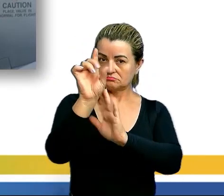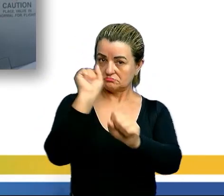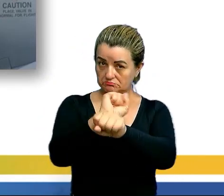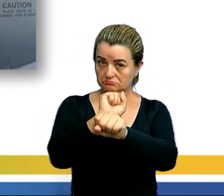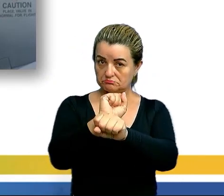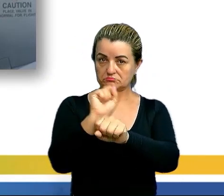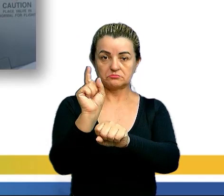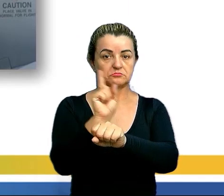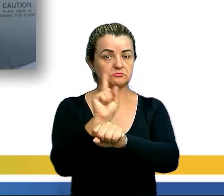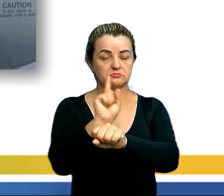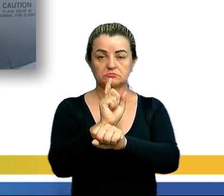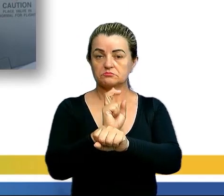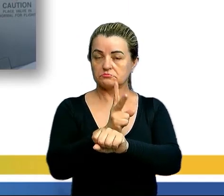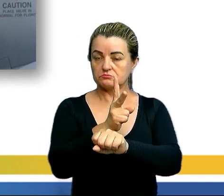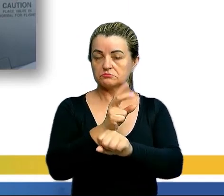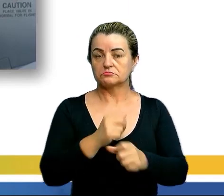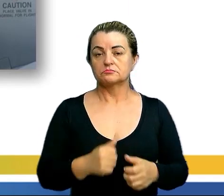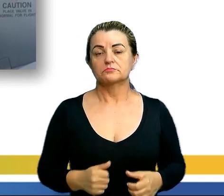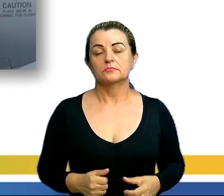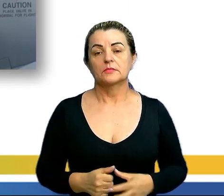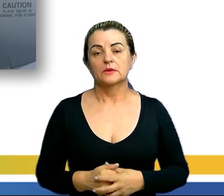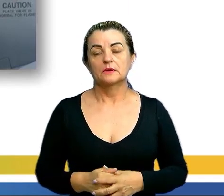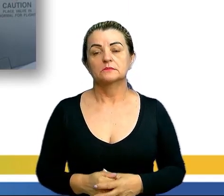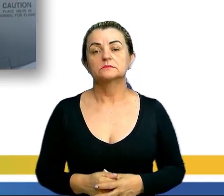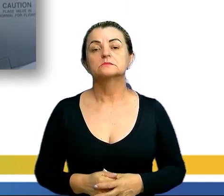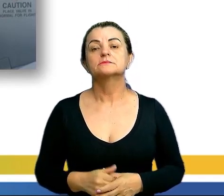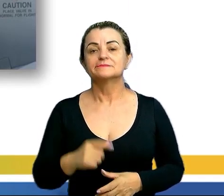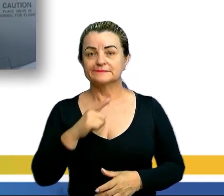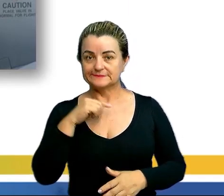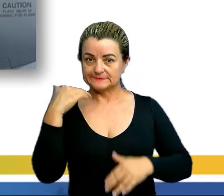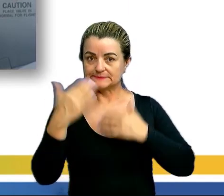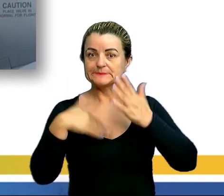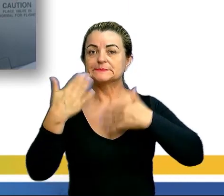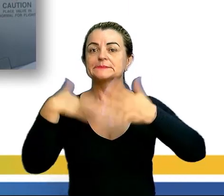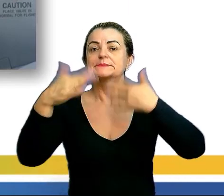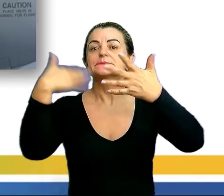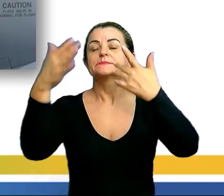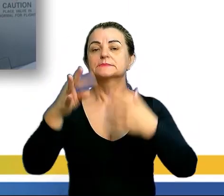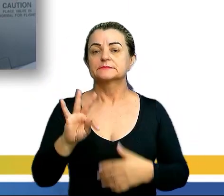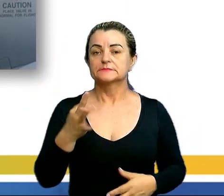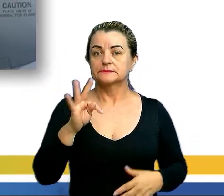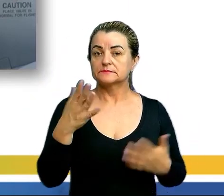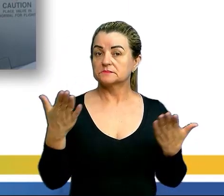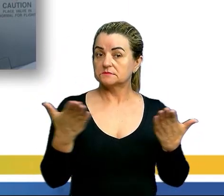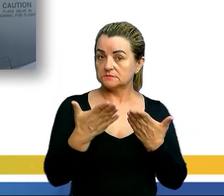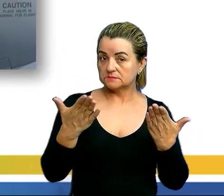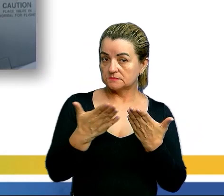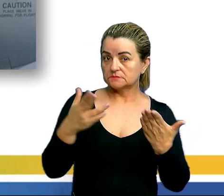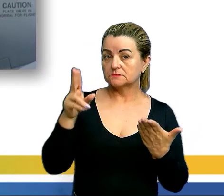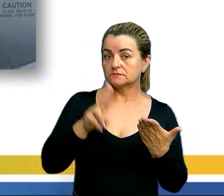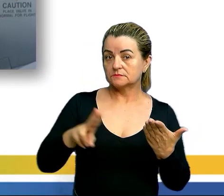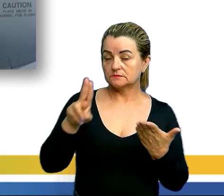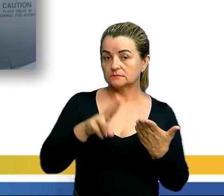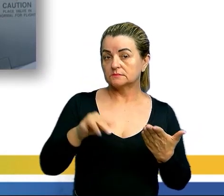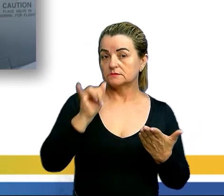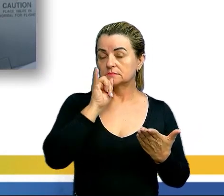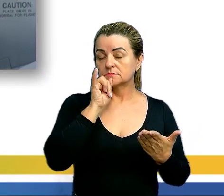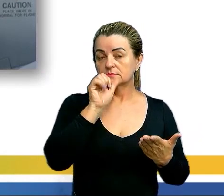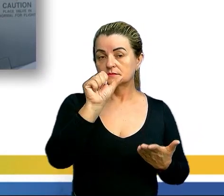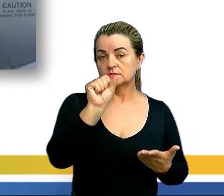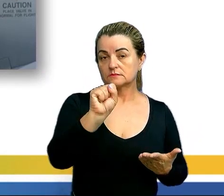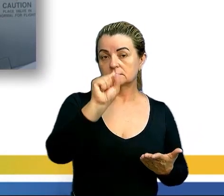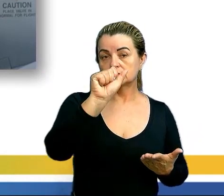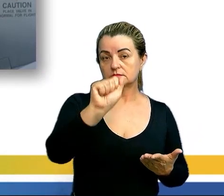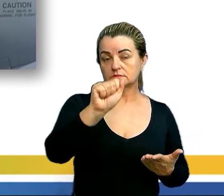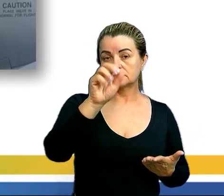essa corrida tecnológica espacial, houve o desenvolvimento de muitas tecnologias que, inclusive, nós usamos hoje, né, como os satélites,